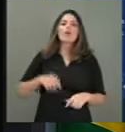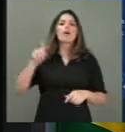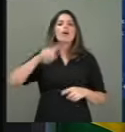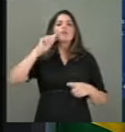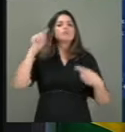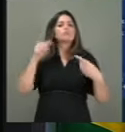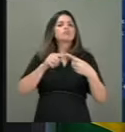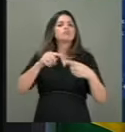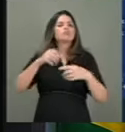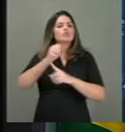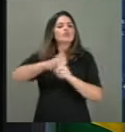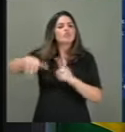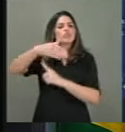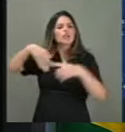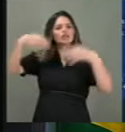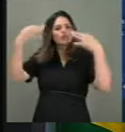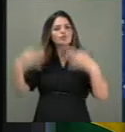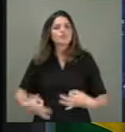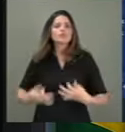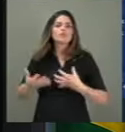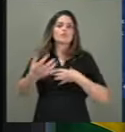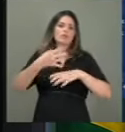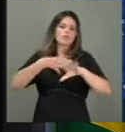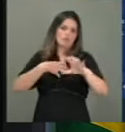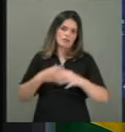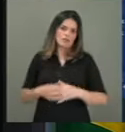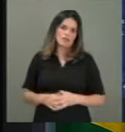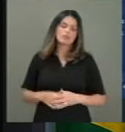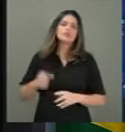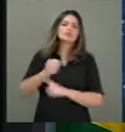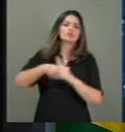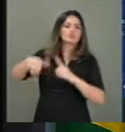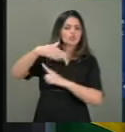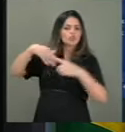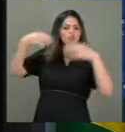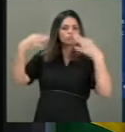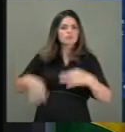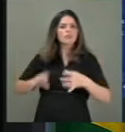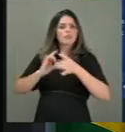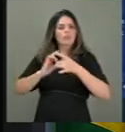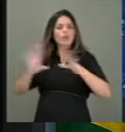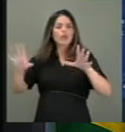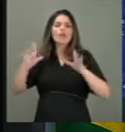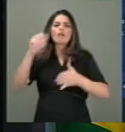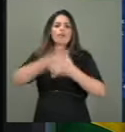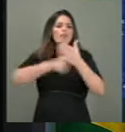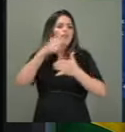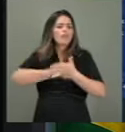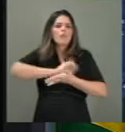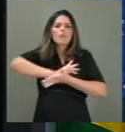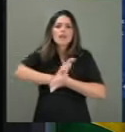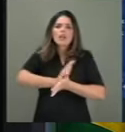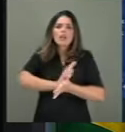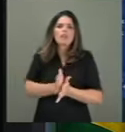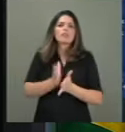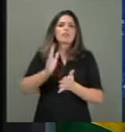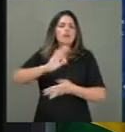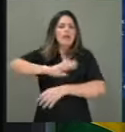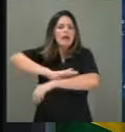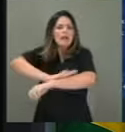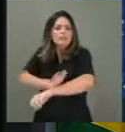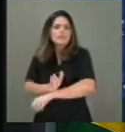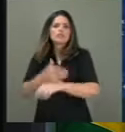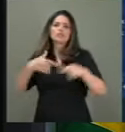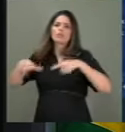justa para Terra solidária e democrática combatendo todas as formas de discriminação e Preconceito racismo trabalho